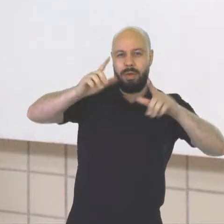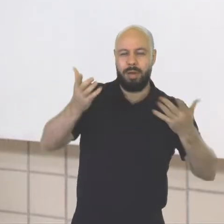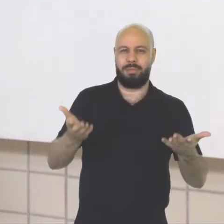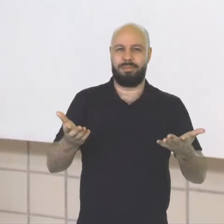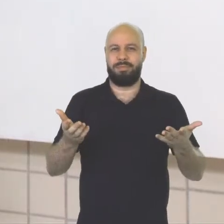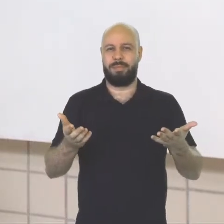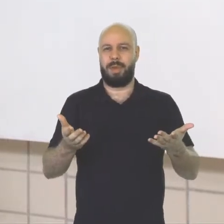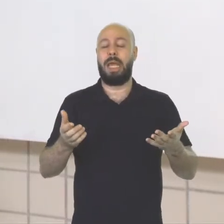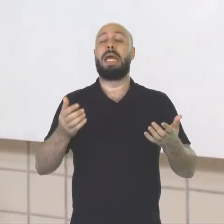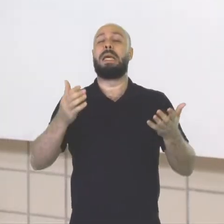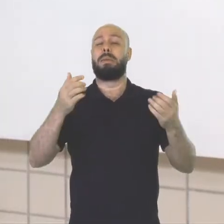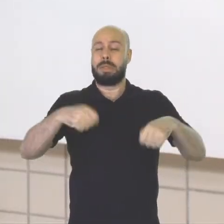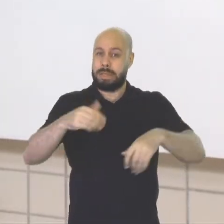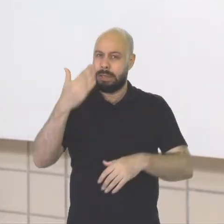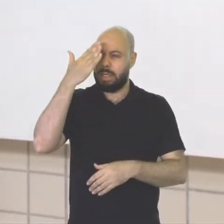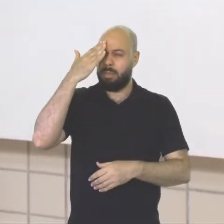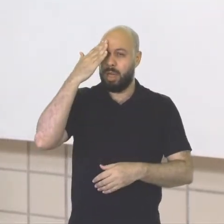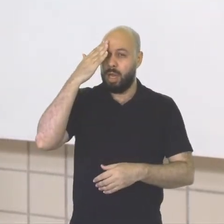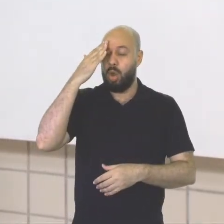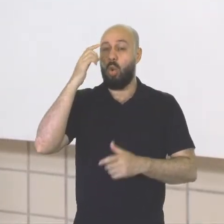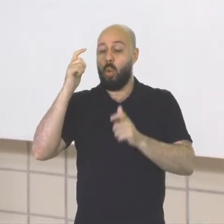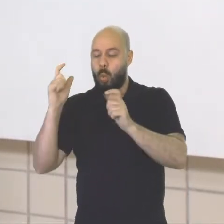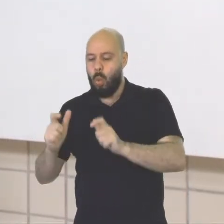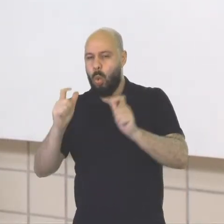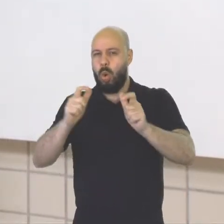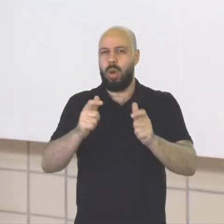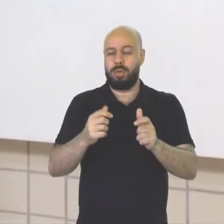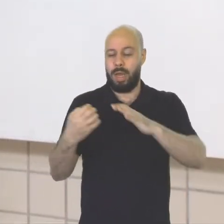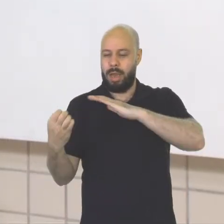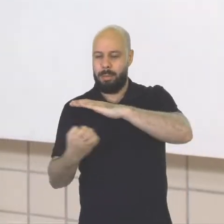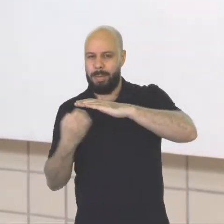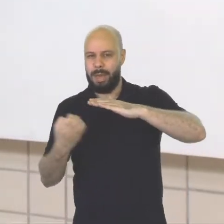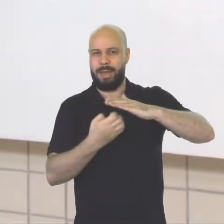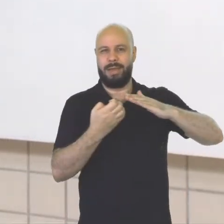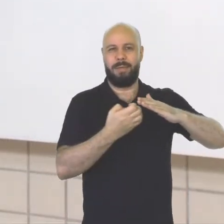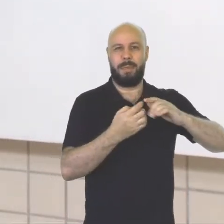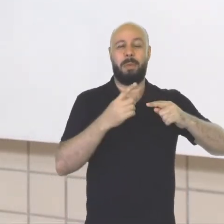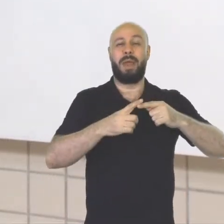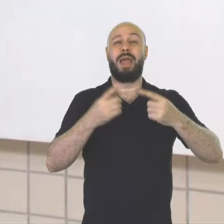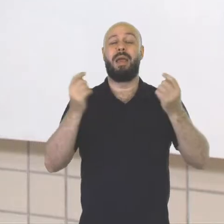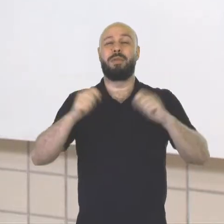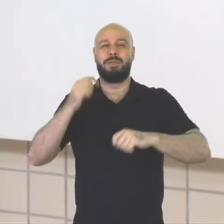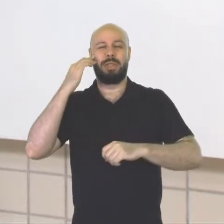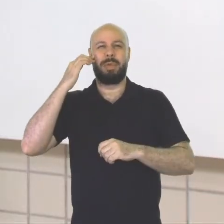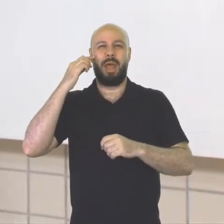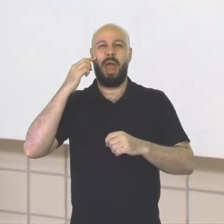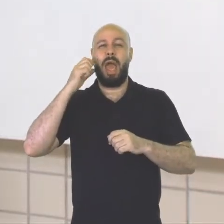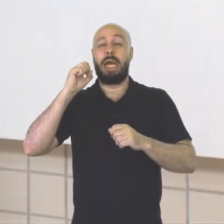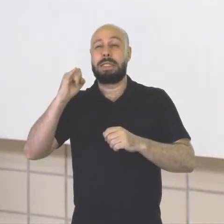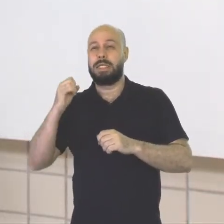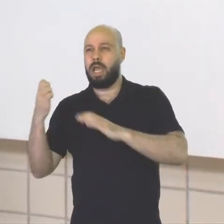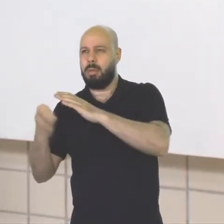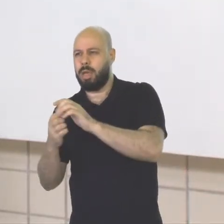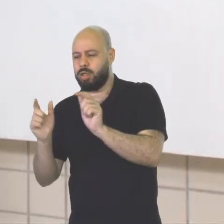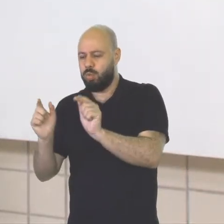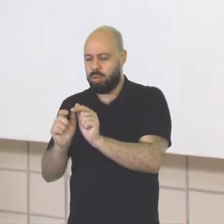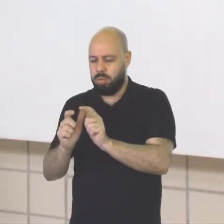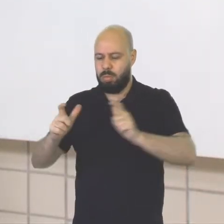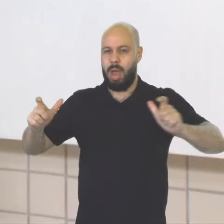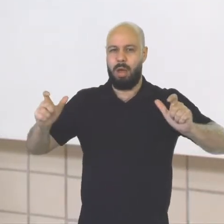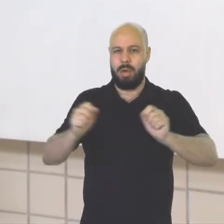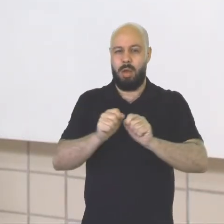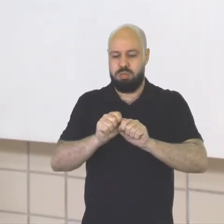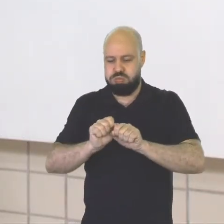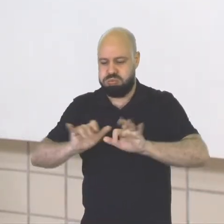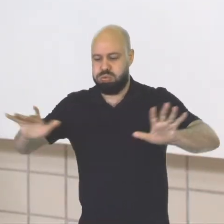ele é muito importante também, né? Porque a partir do meio escolhido, eu sei qual é o alcance da minha matéria, tá certo? Outra coisa